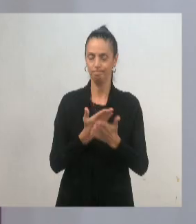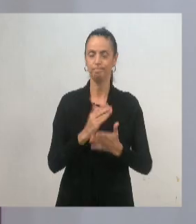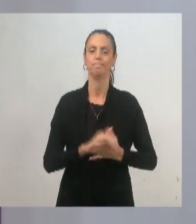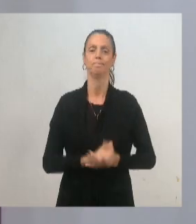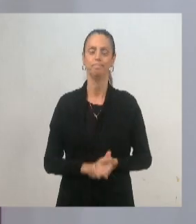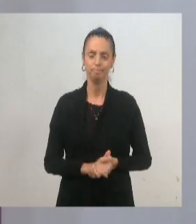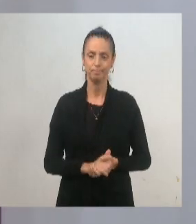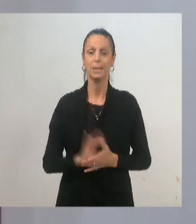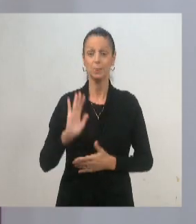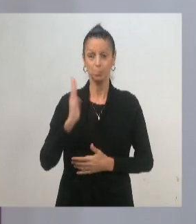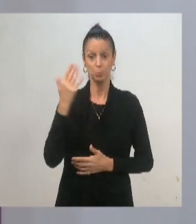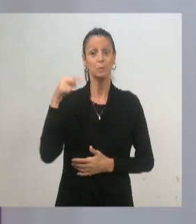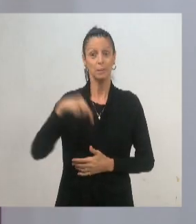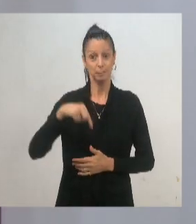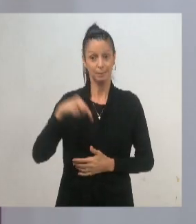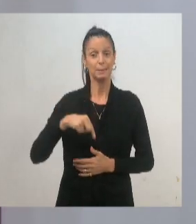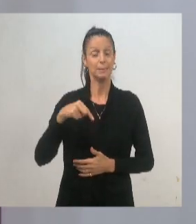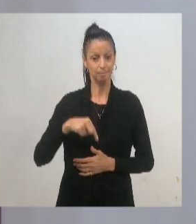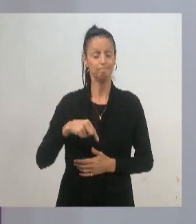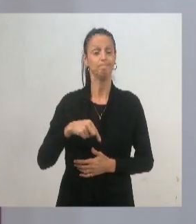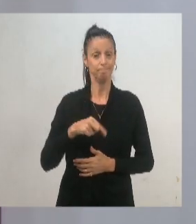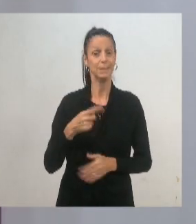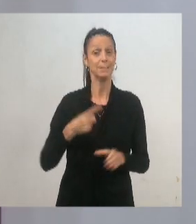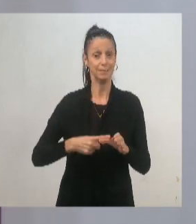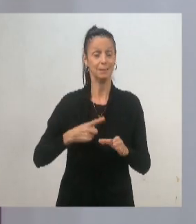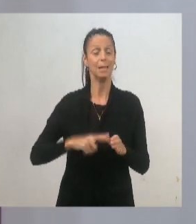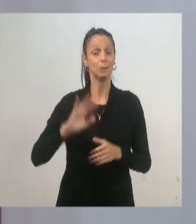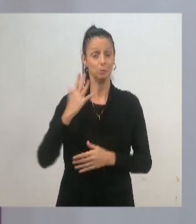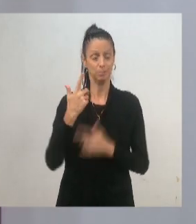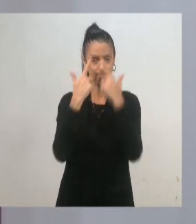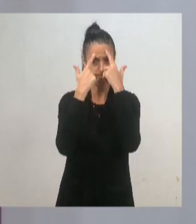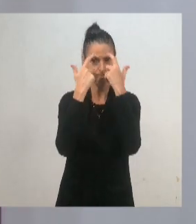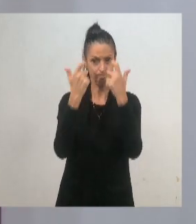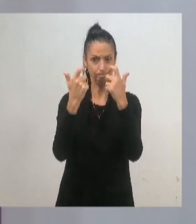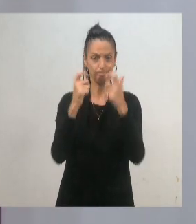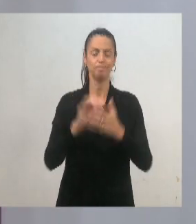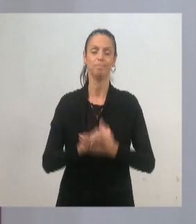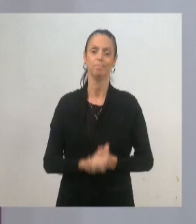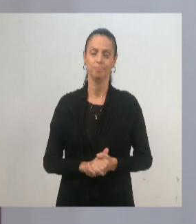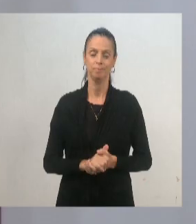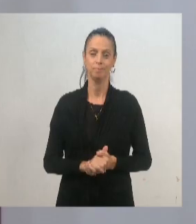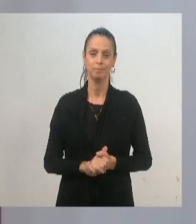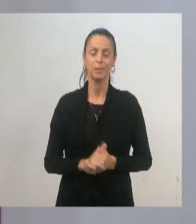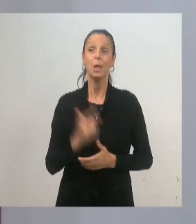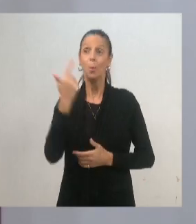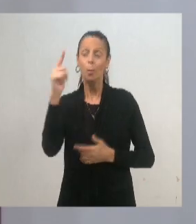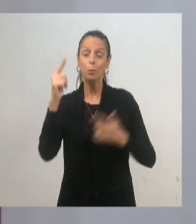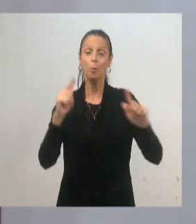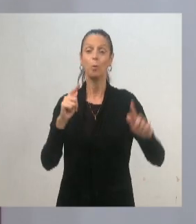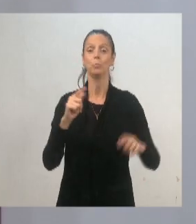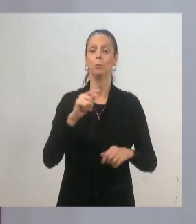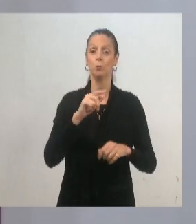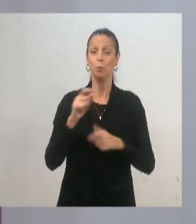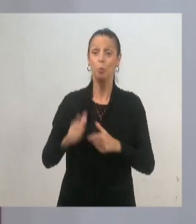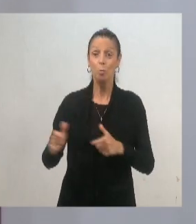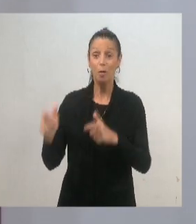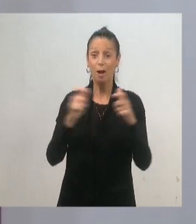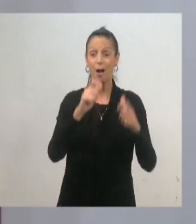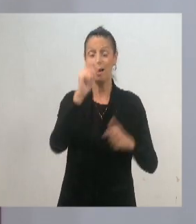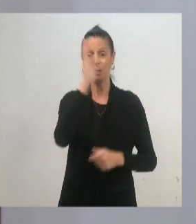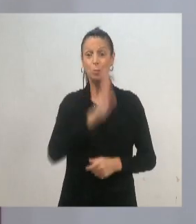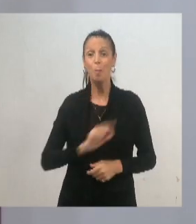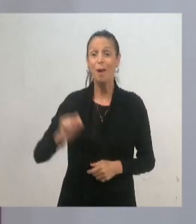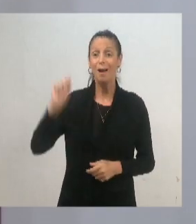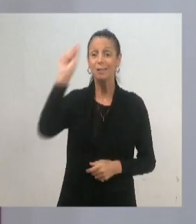vivenciamos esse problema de perto aqui em nossa cidade. E essa situação não é diferente no restante do Brasil. Por isso, eu estou